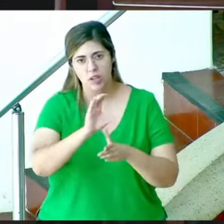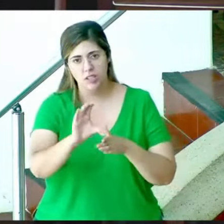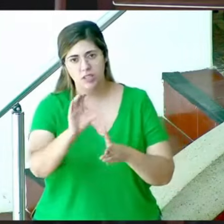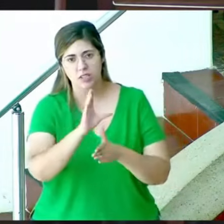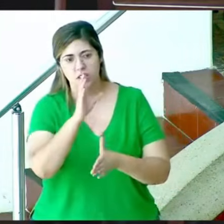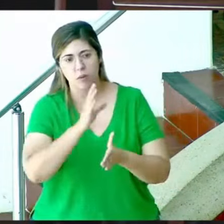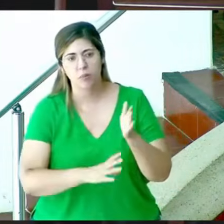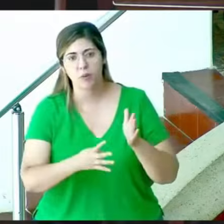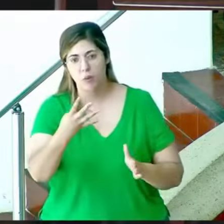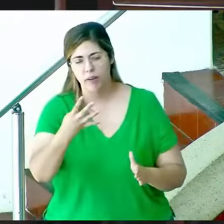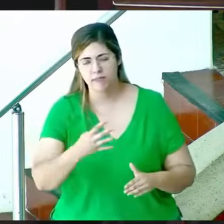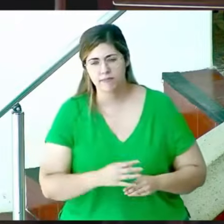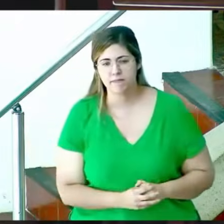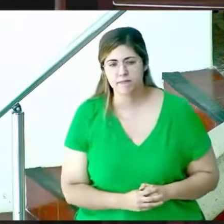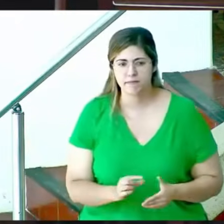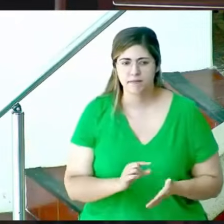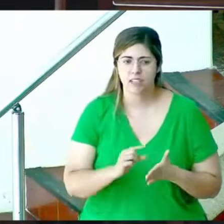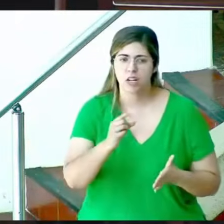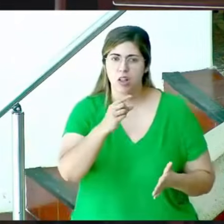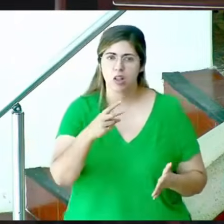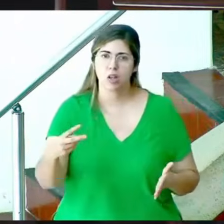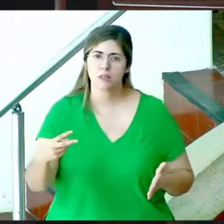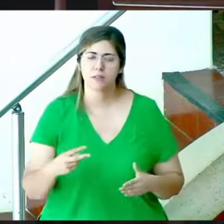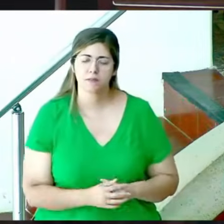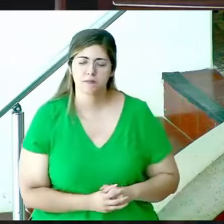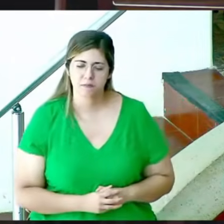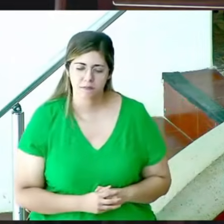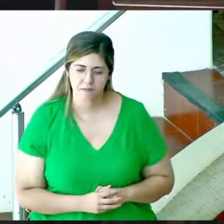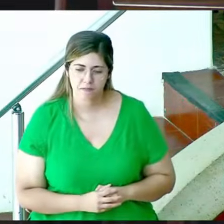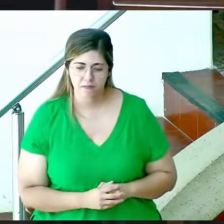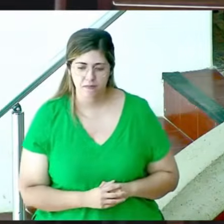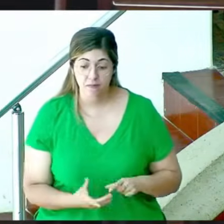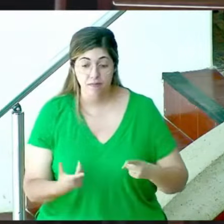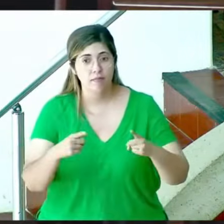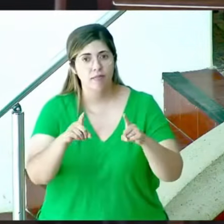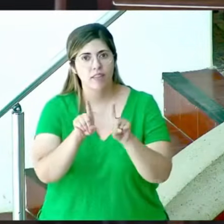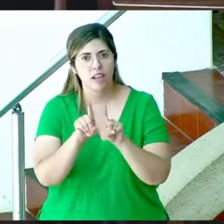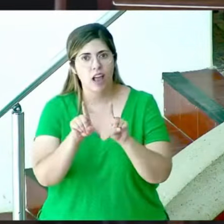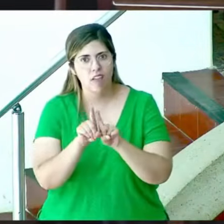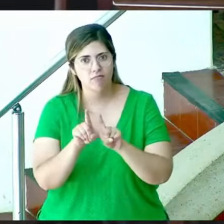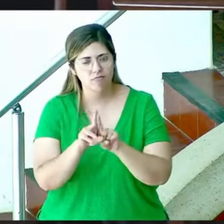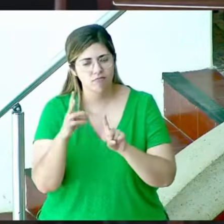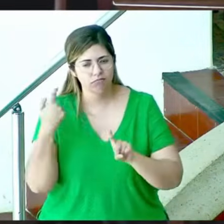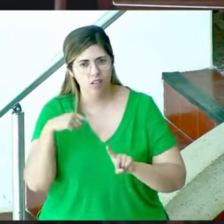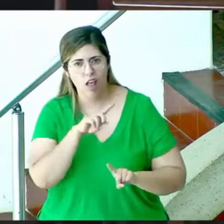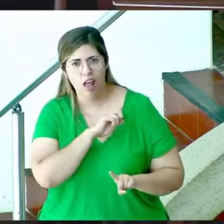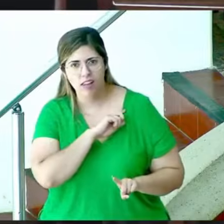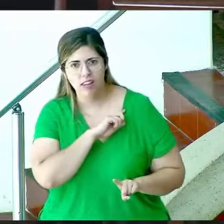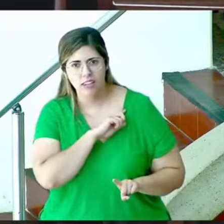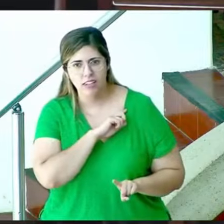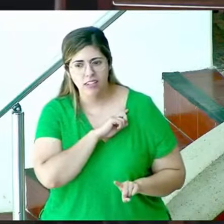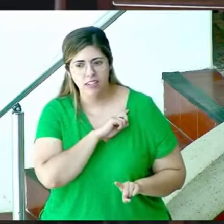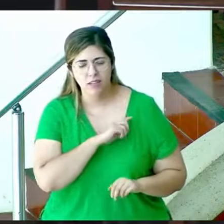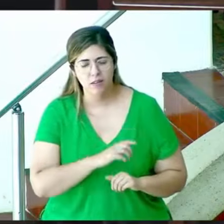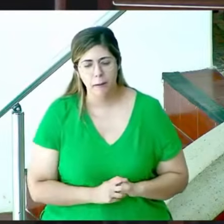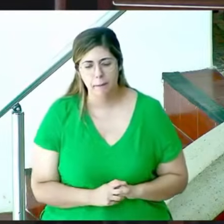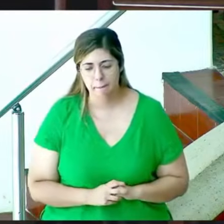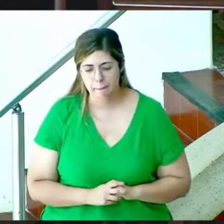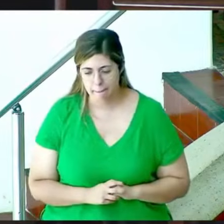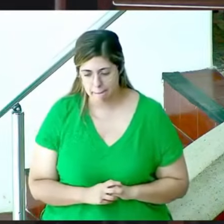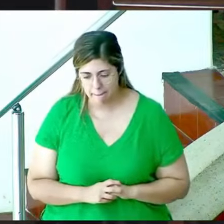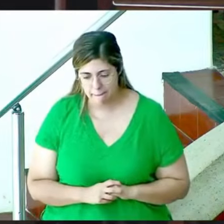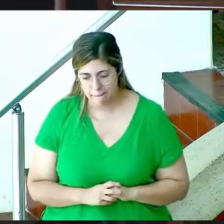4, versículo 2. Ora, além disso, o que se requer dos despenseiros? Lembra da